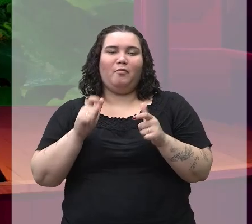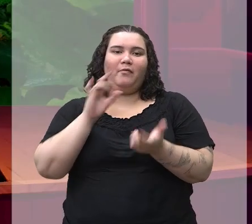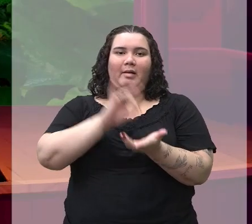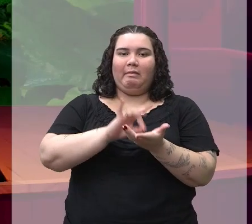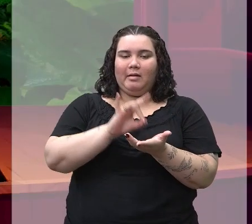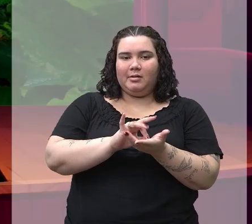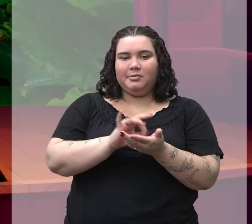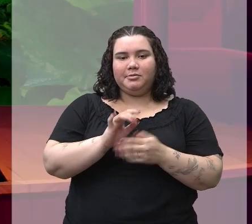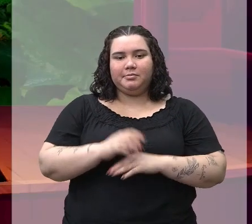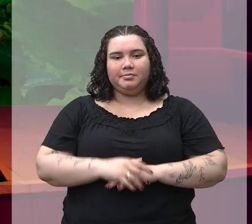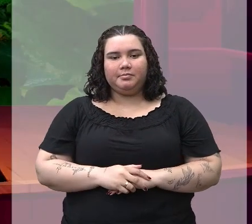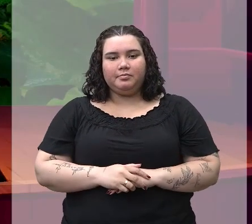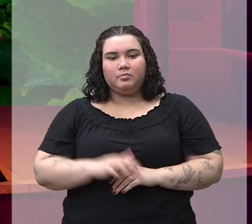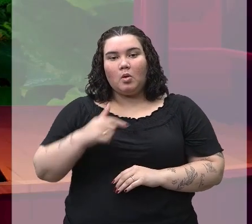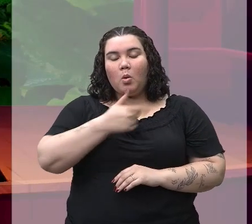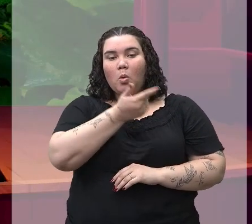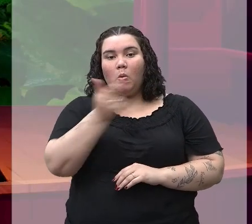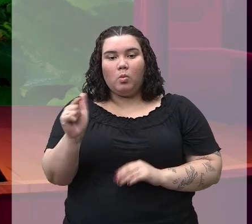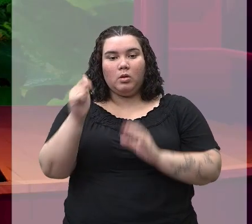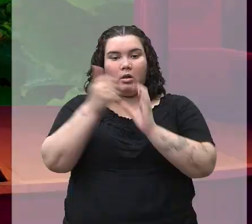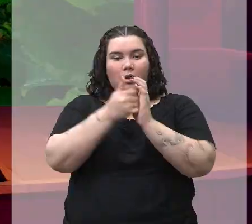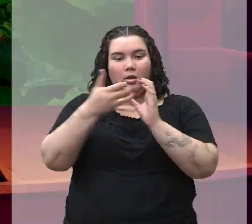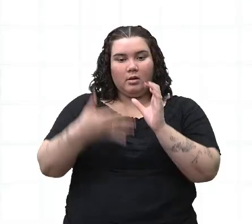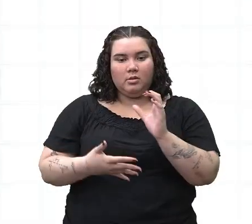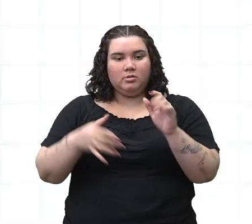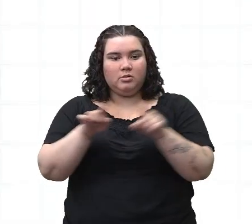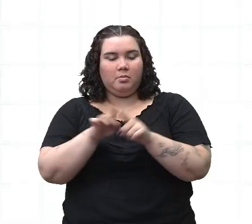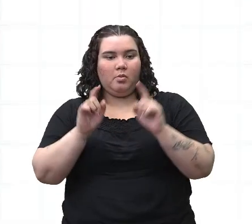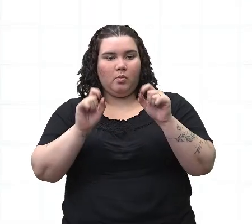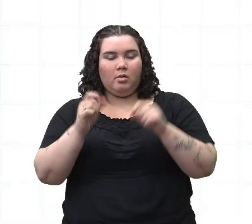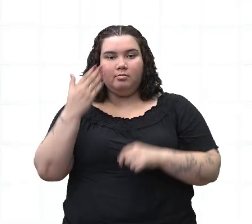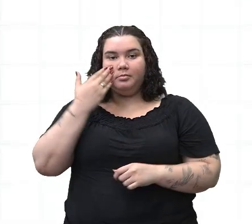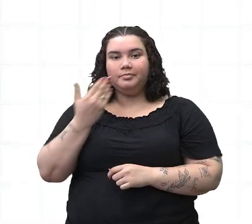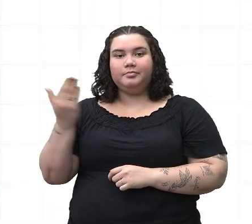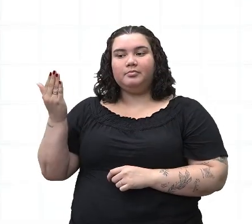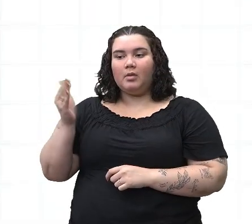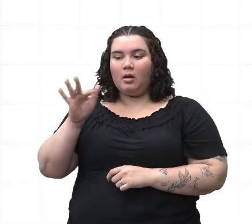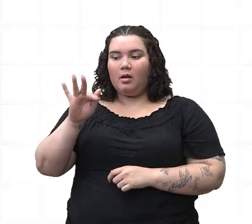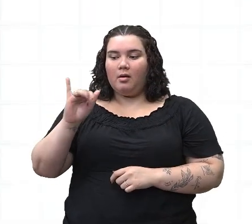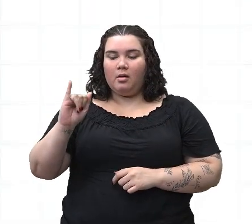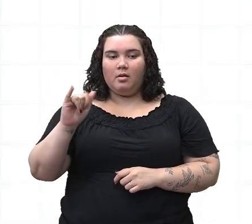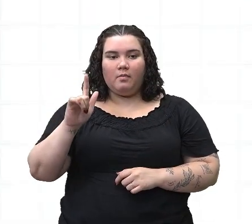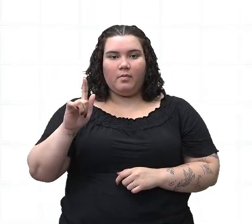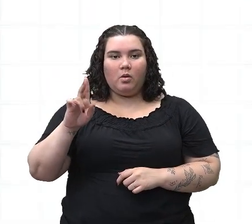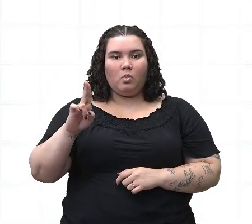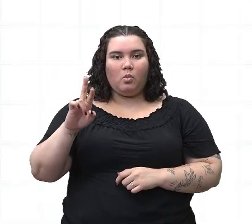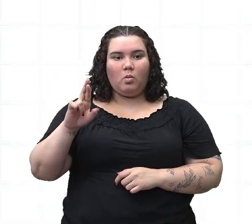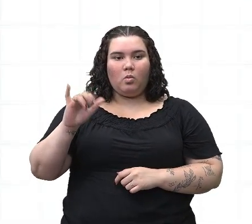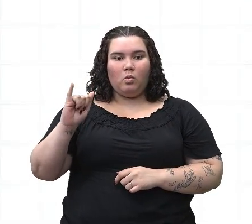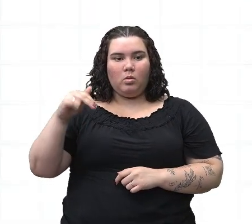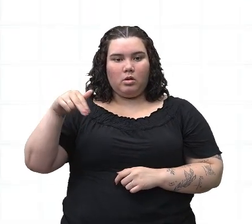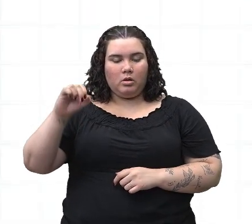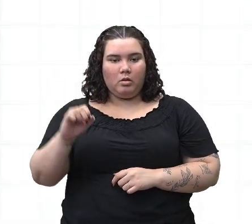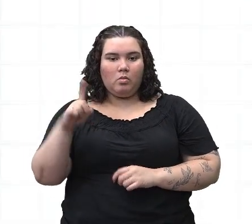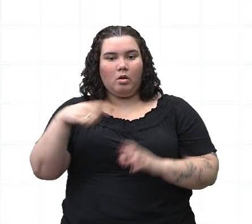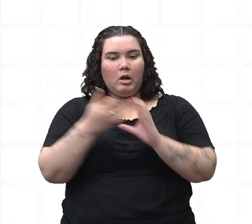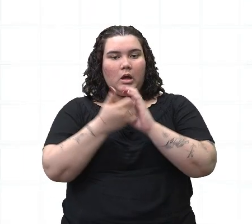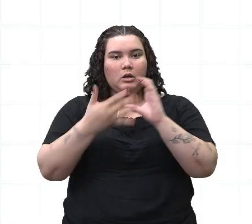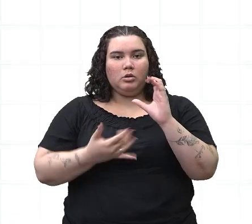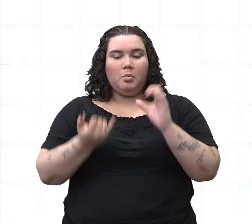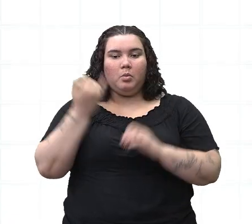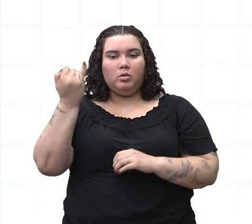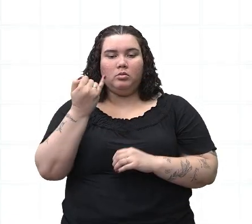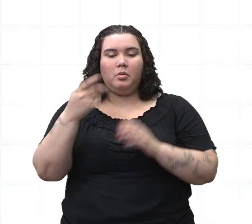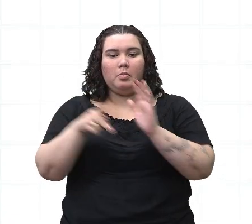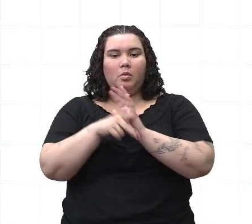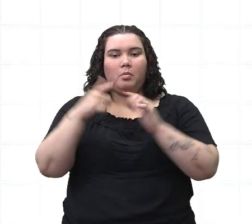ação cênica. Outro elemento que nós vamos conversar é o figurino. É um elemento importante da linguagem visual do espetáculo, formado